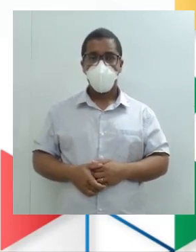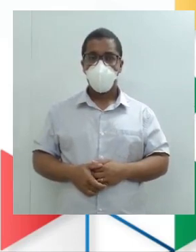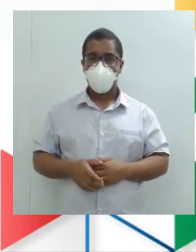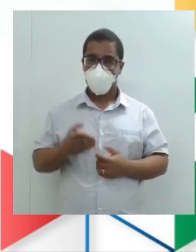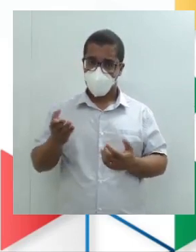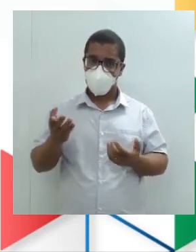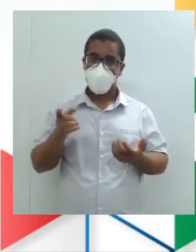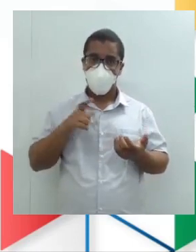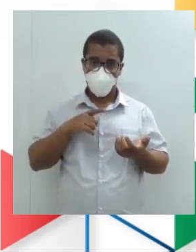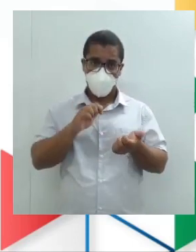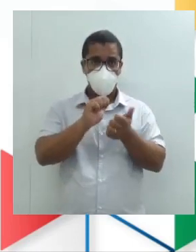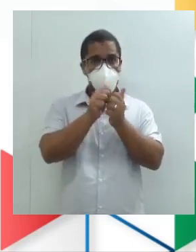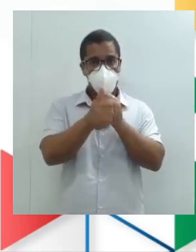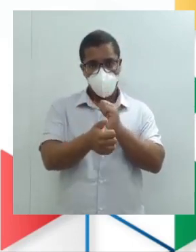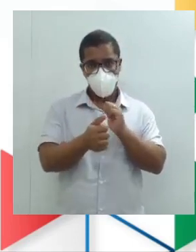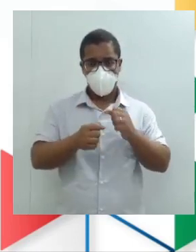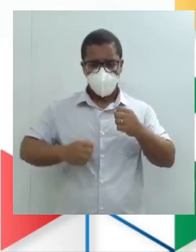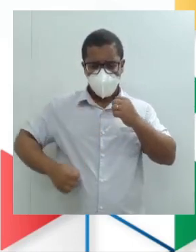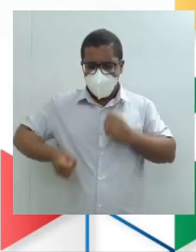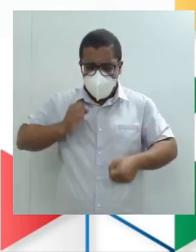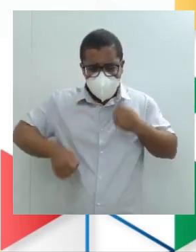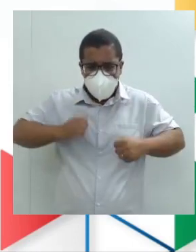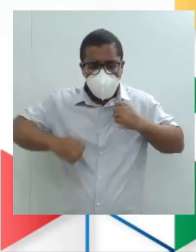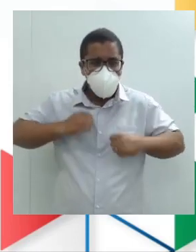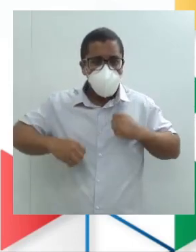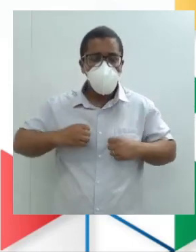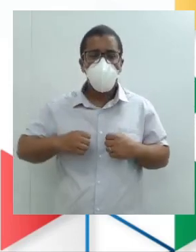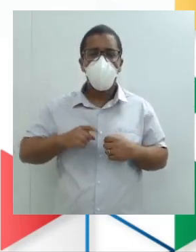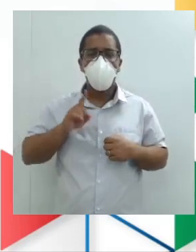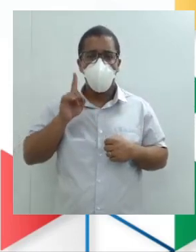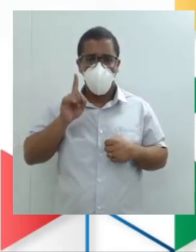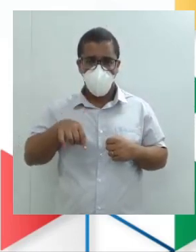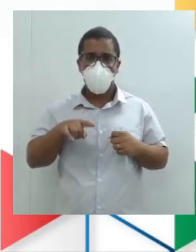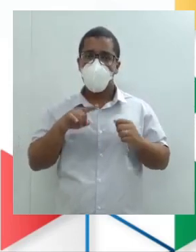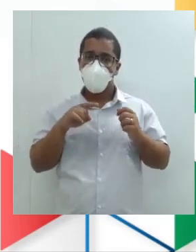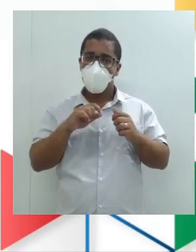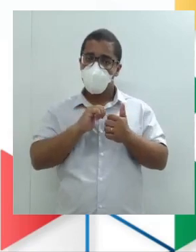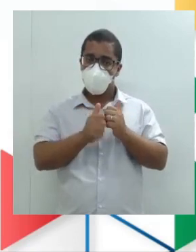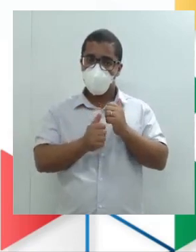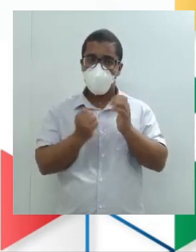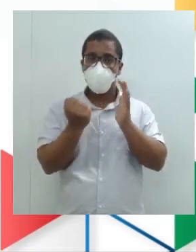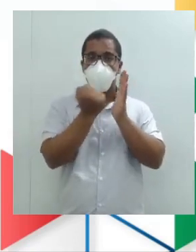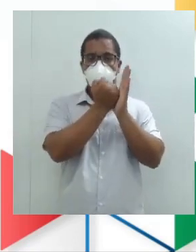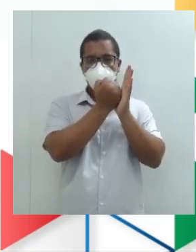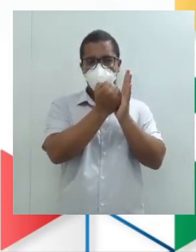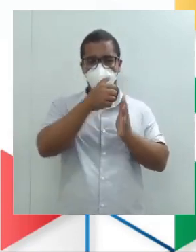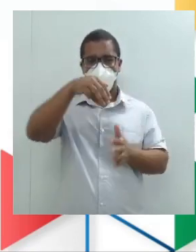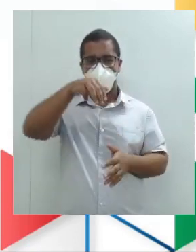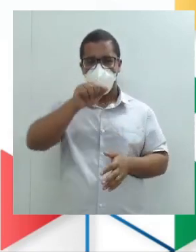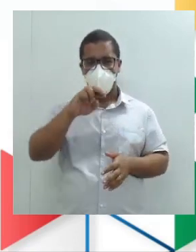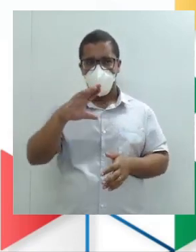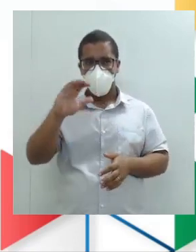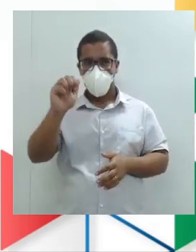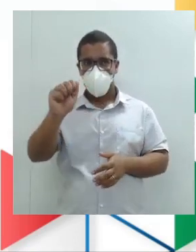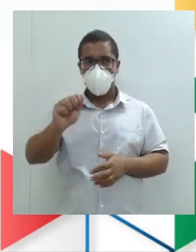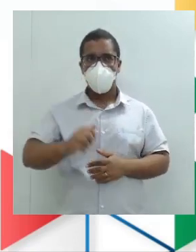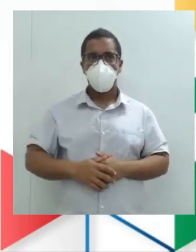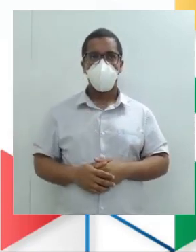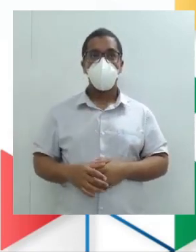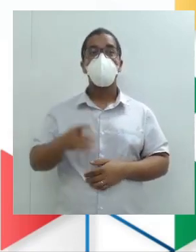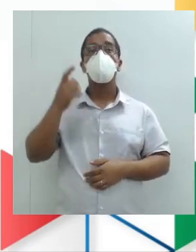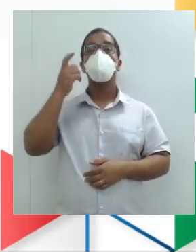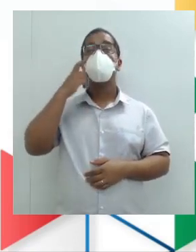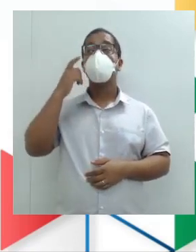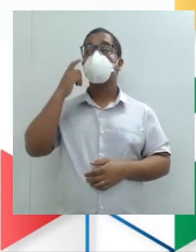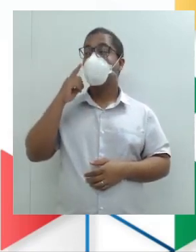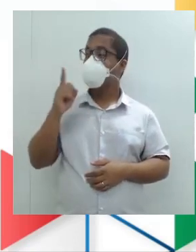E a prova de corrida, né, o atletismo de um modo geral, é considerado um esporte de marca. E essa